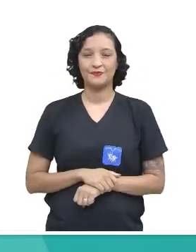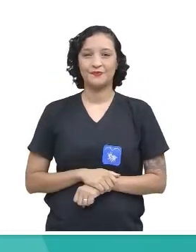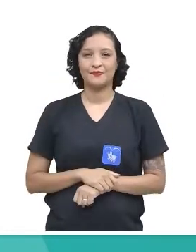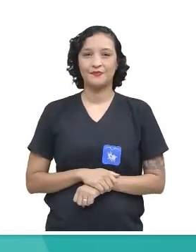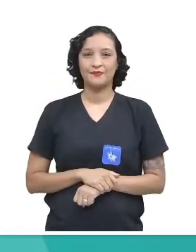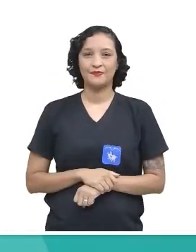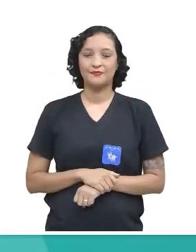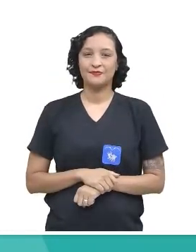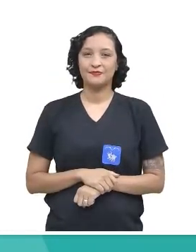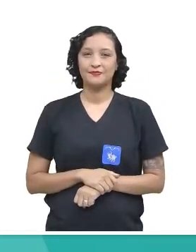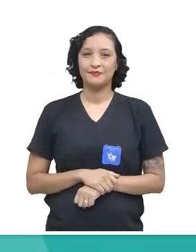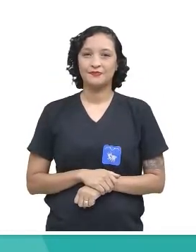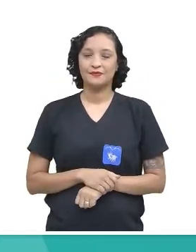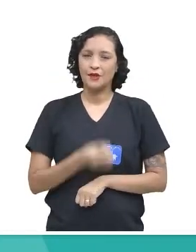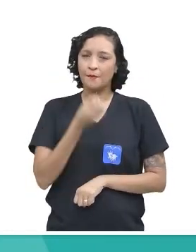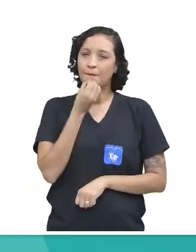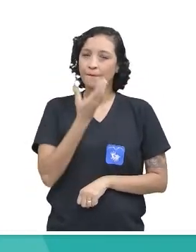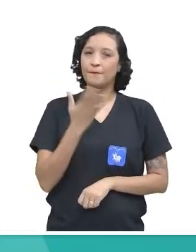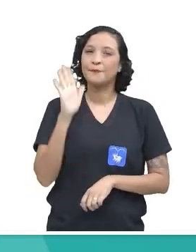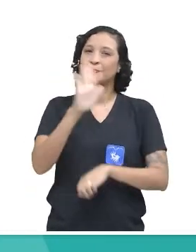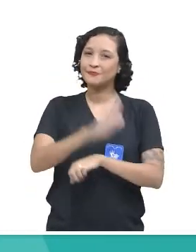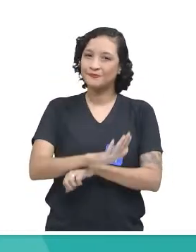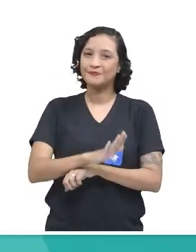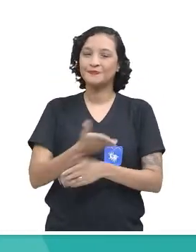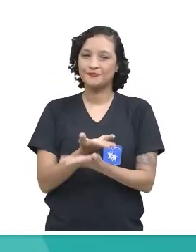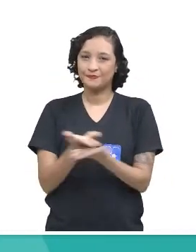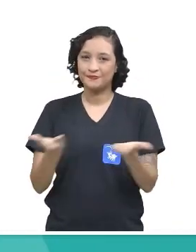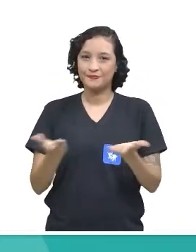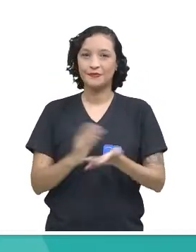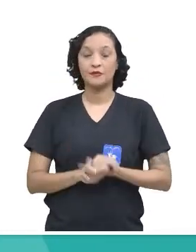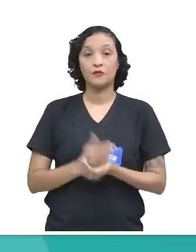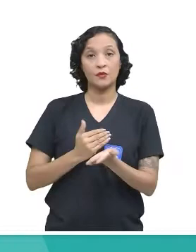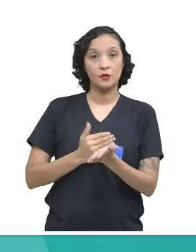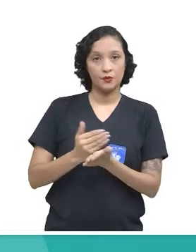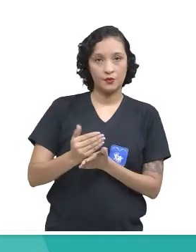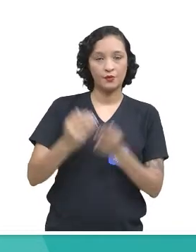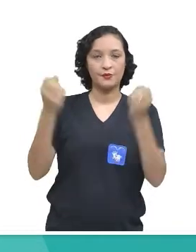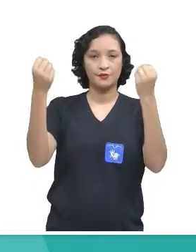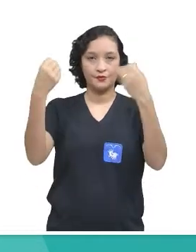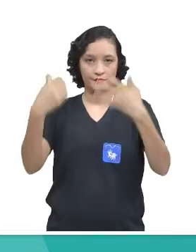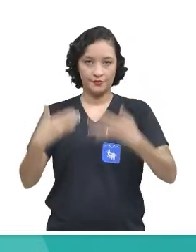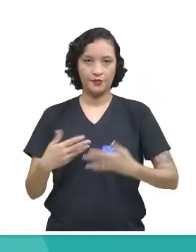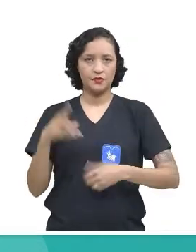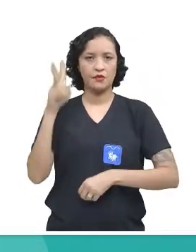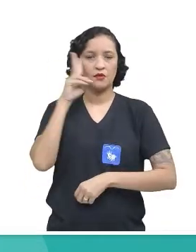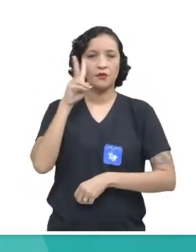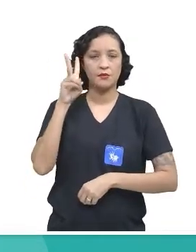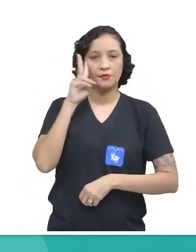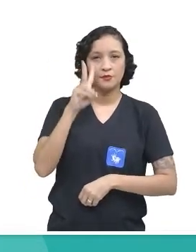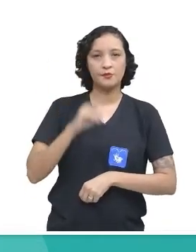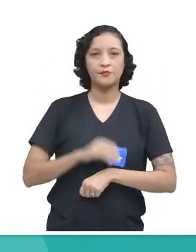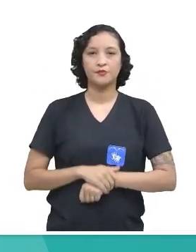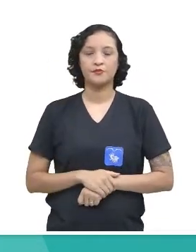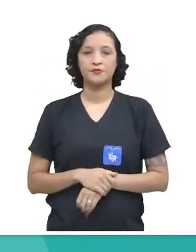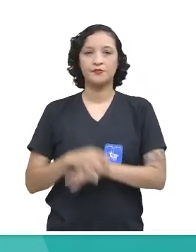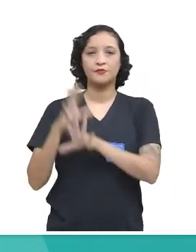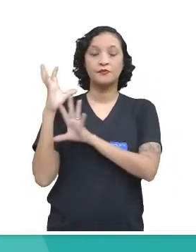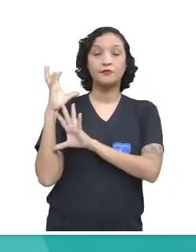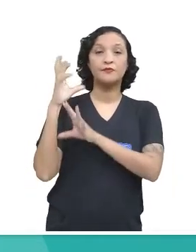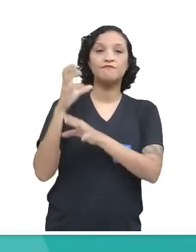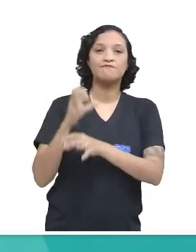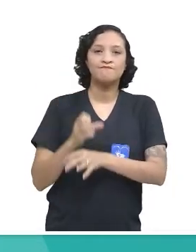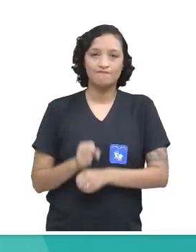vocês uma excelente tarde. E vamos iniciar a nossa aula relembrando ou revisitando tudo que